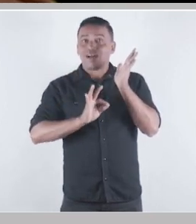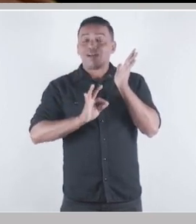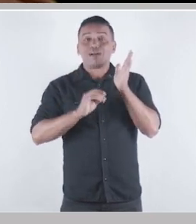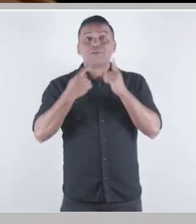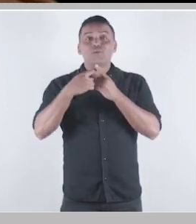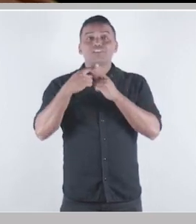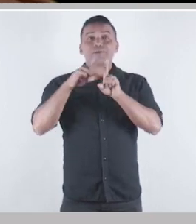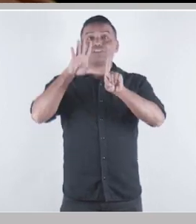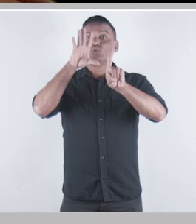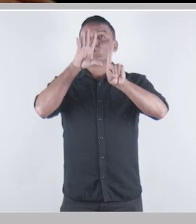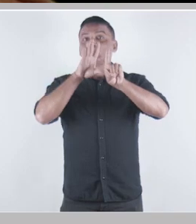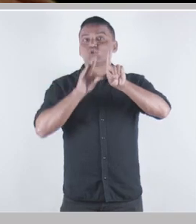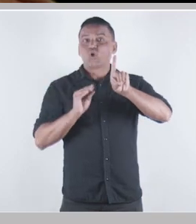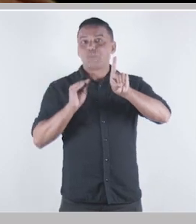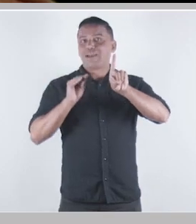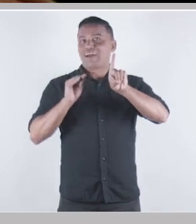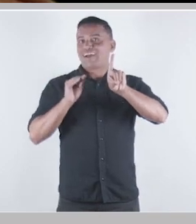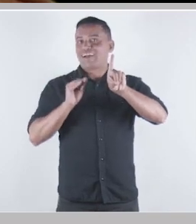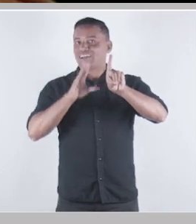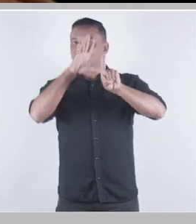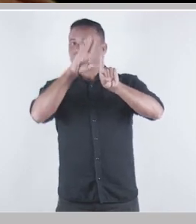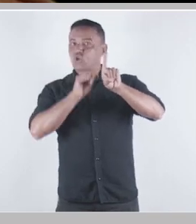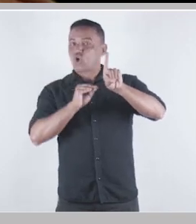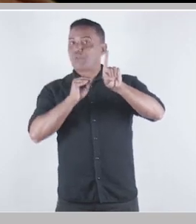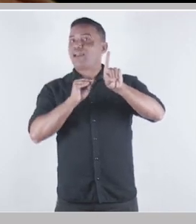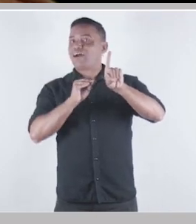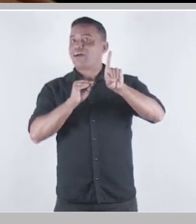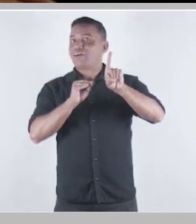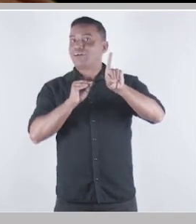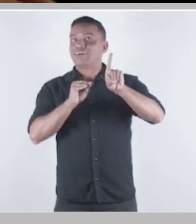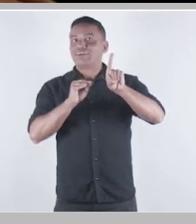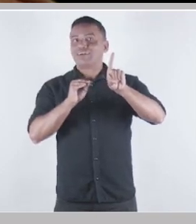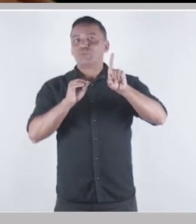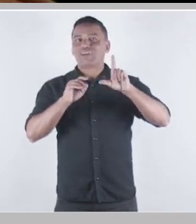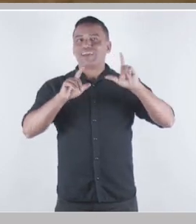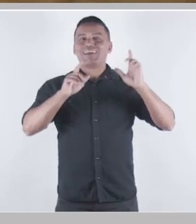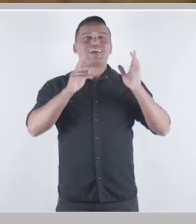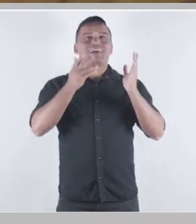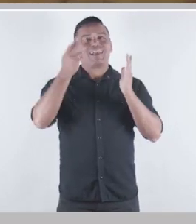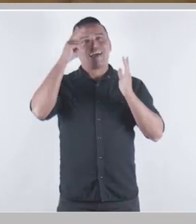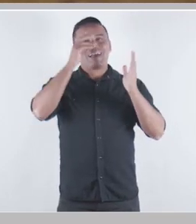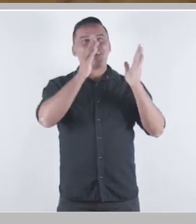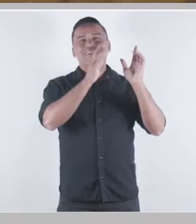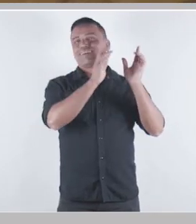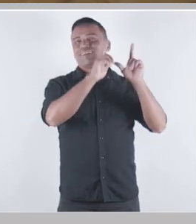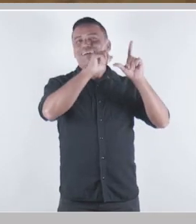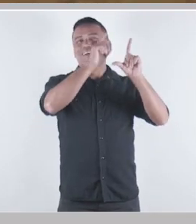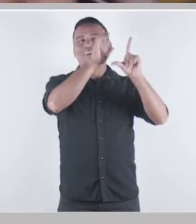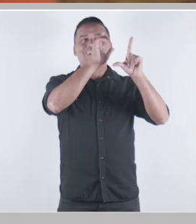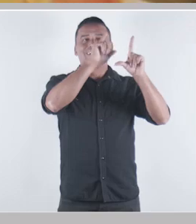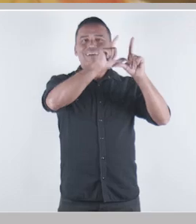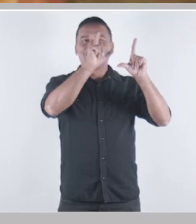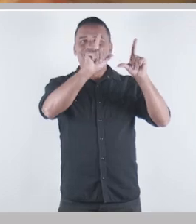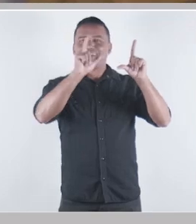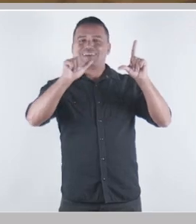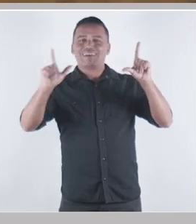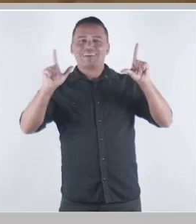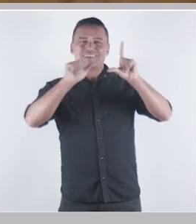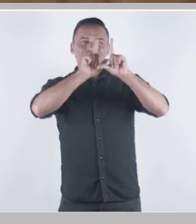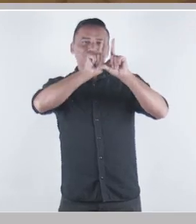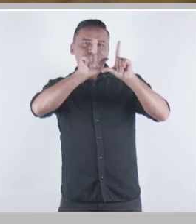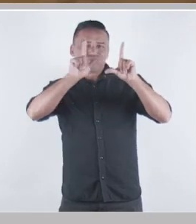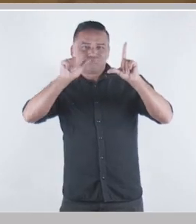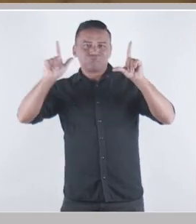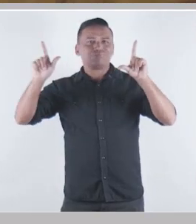sombra, assim. Meu trabalho tem muita referência, assim, de quadrinhos, e aí fica bem nítido,